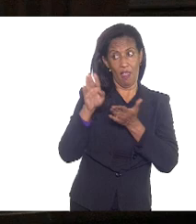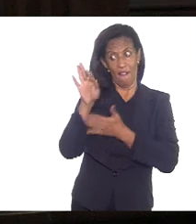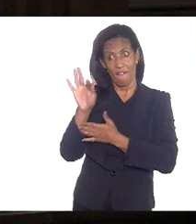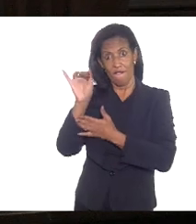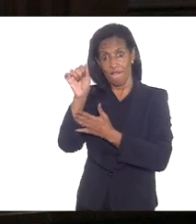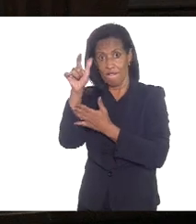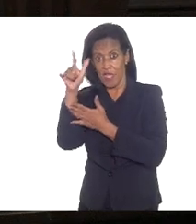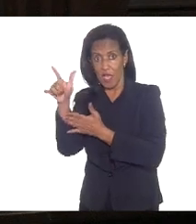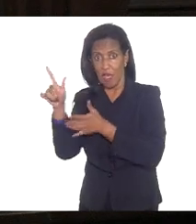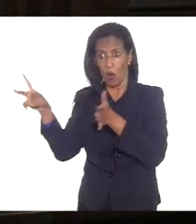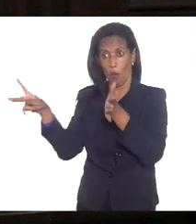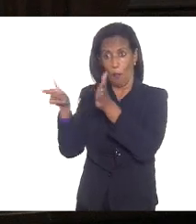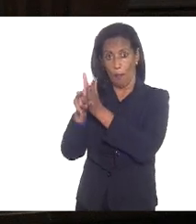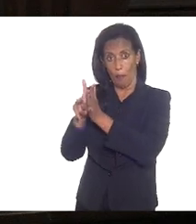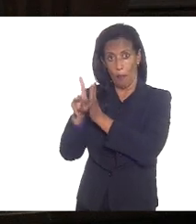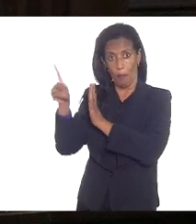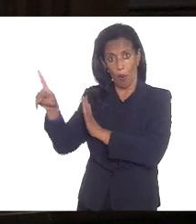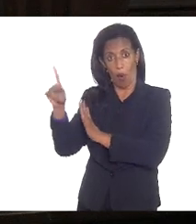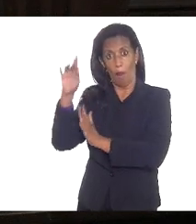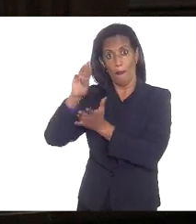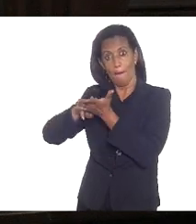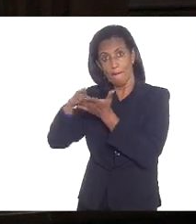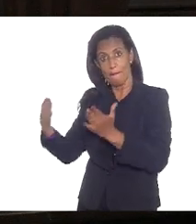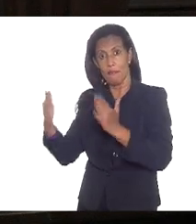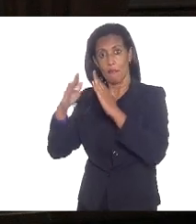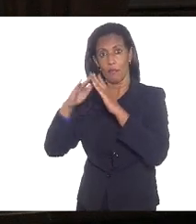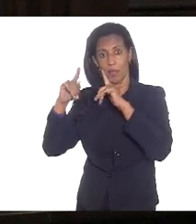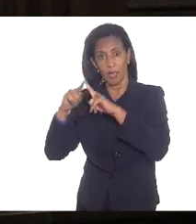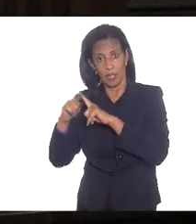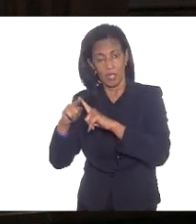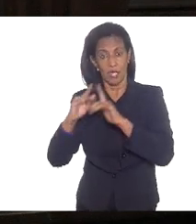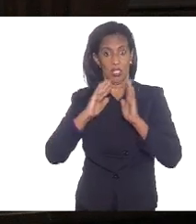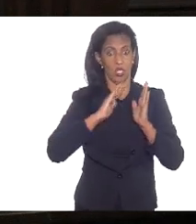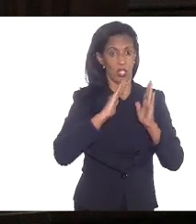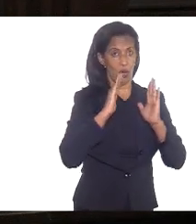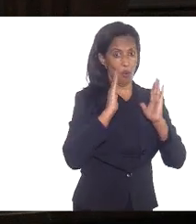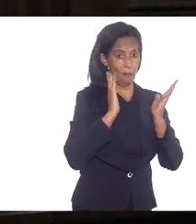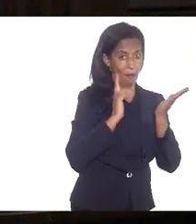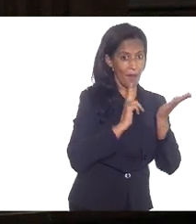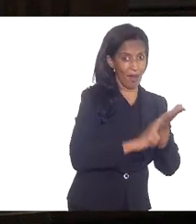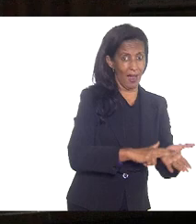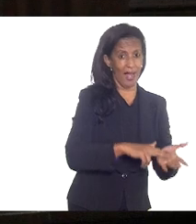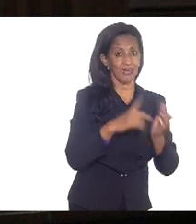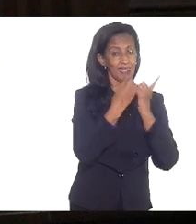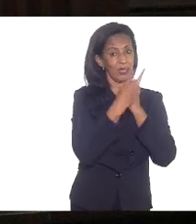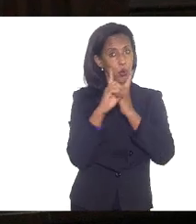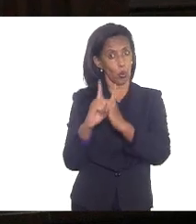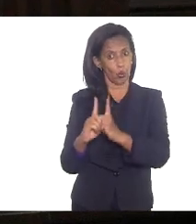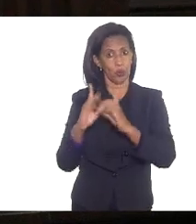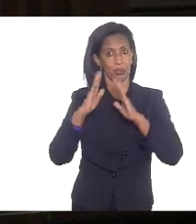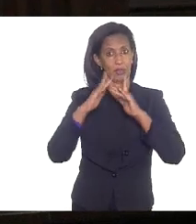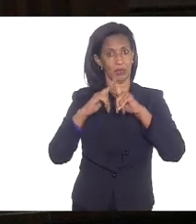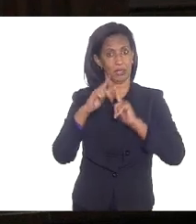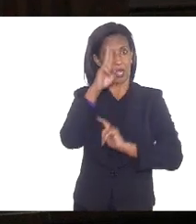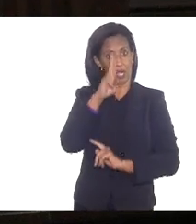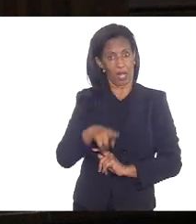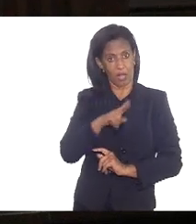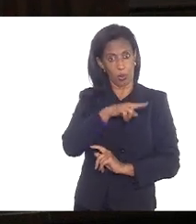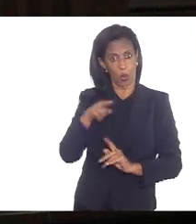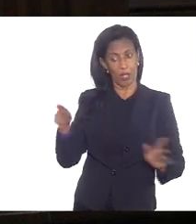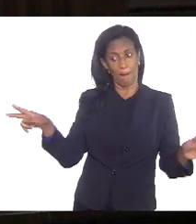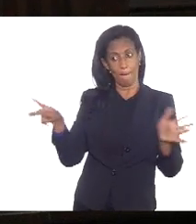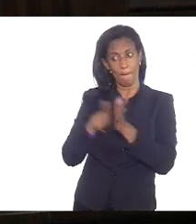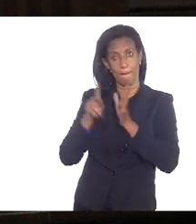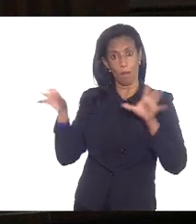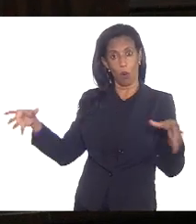fiéis. Uma carta feita de acordo com a doutrina da Igreja Católica para os seus